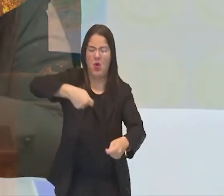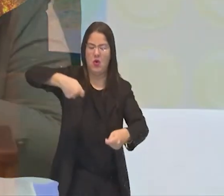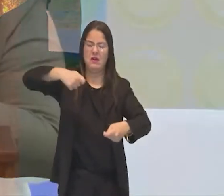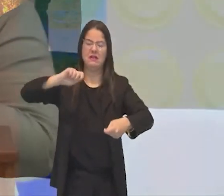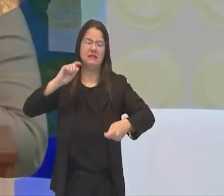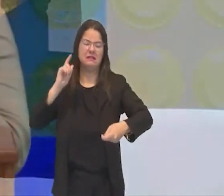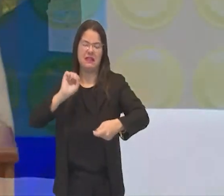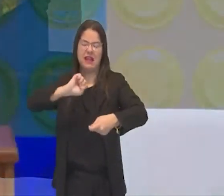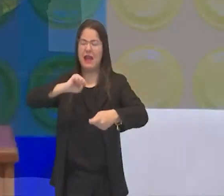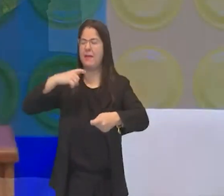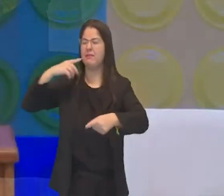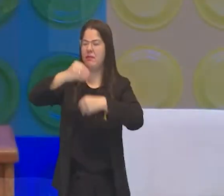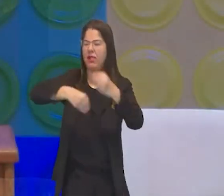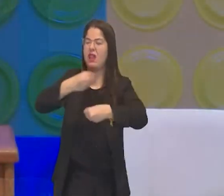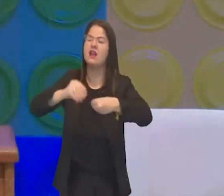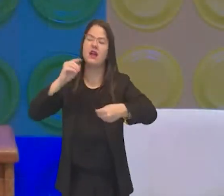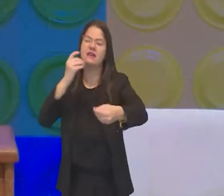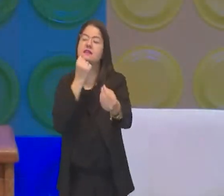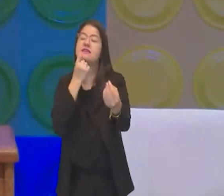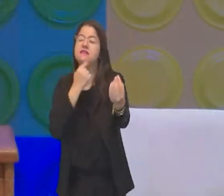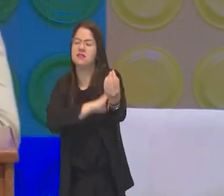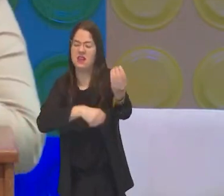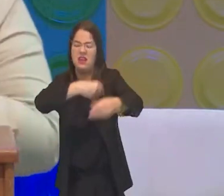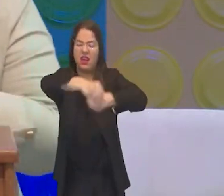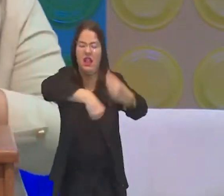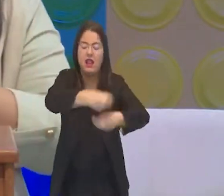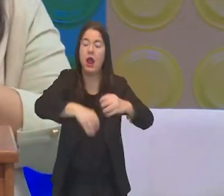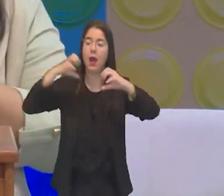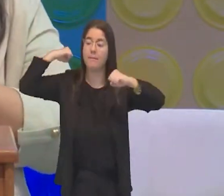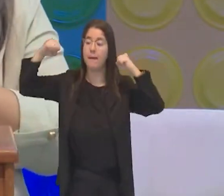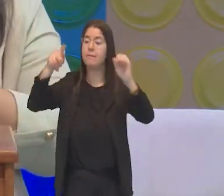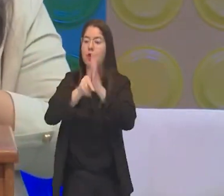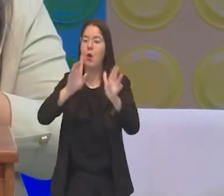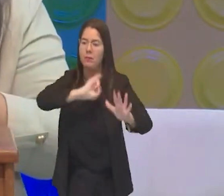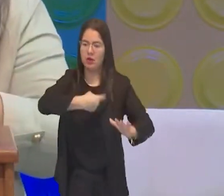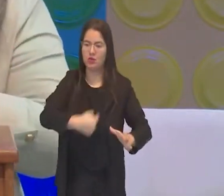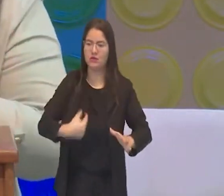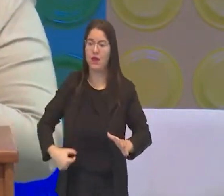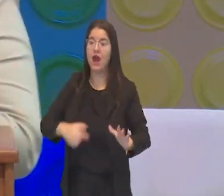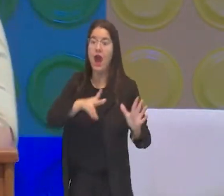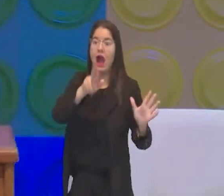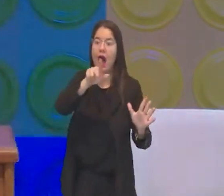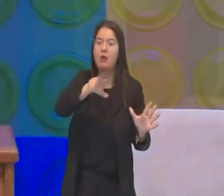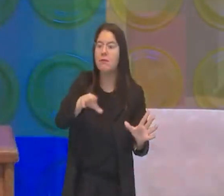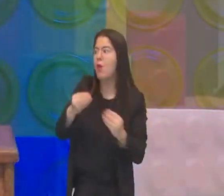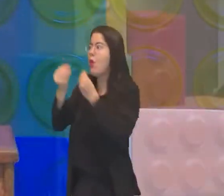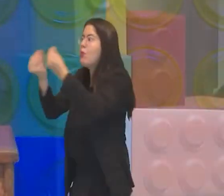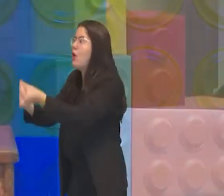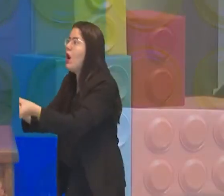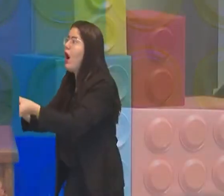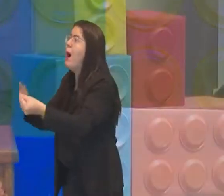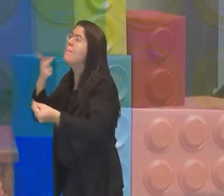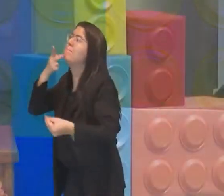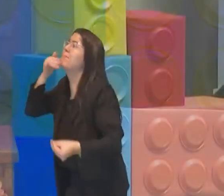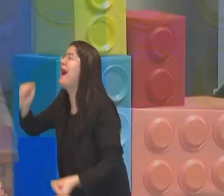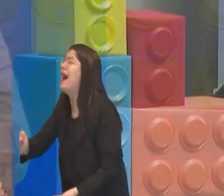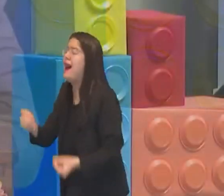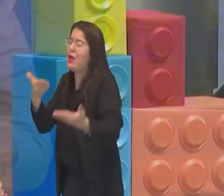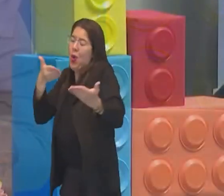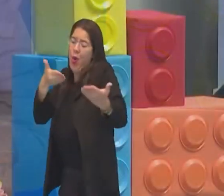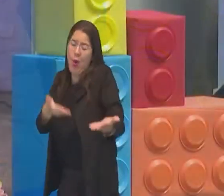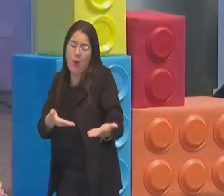chegaram: pai, você não sabe o que aconteceu, essa túnica aqui é de José. E o pai não acreditou. A Bíblia fala